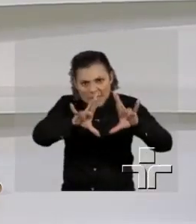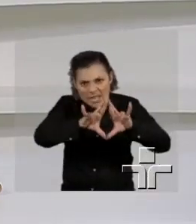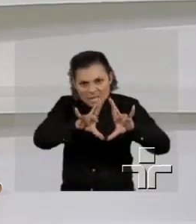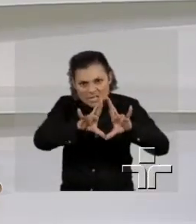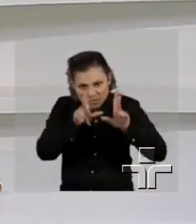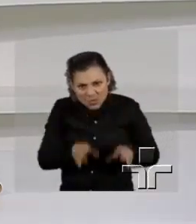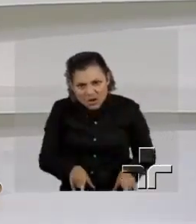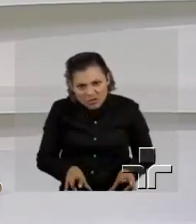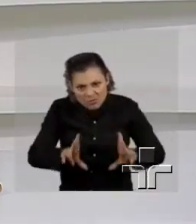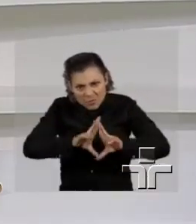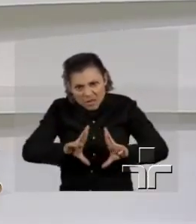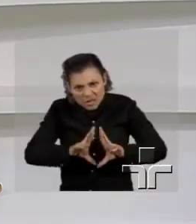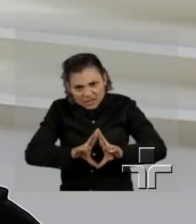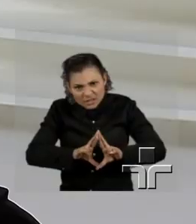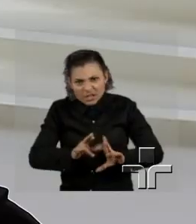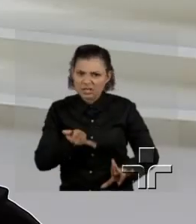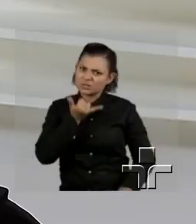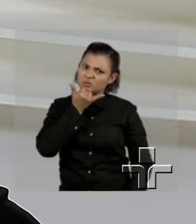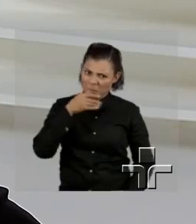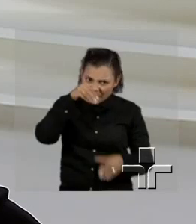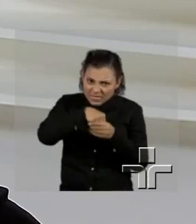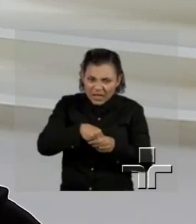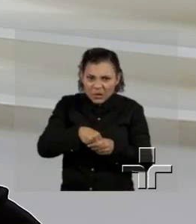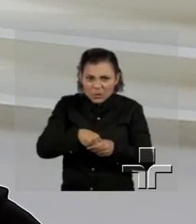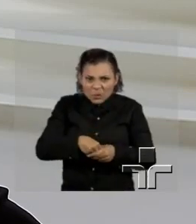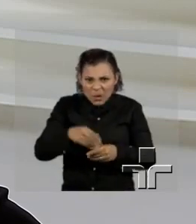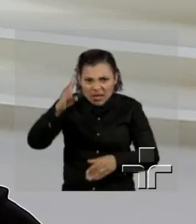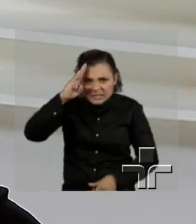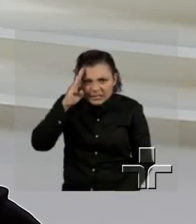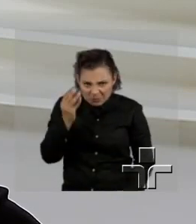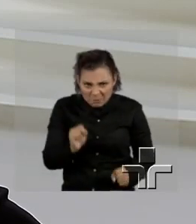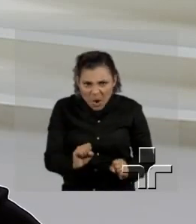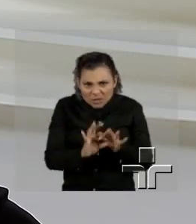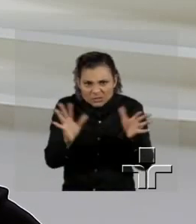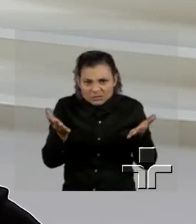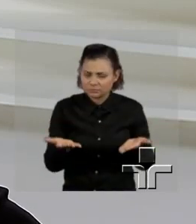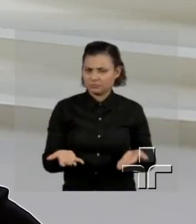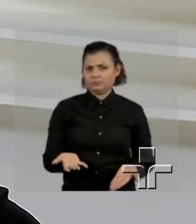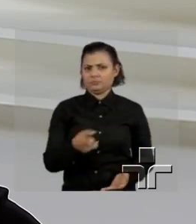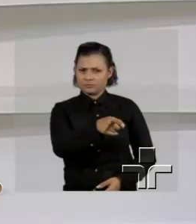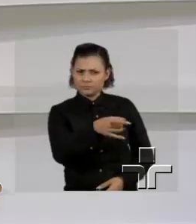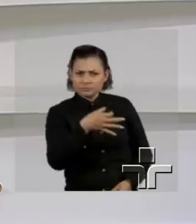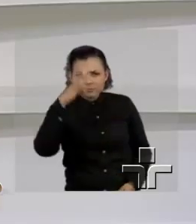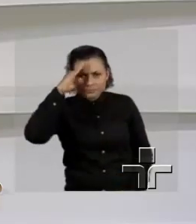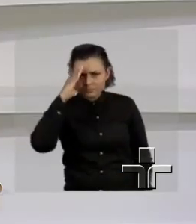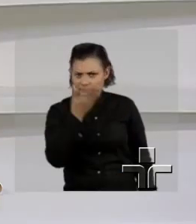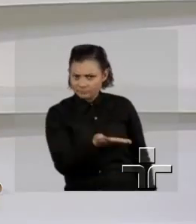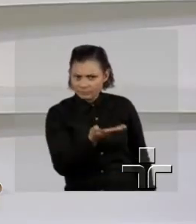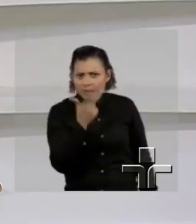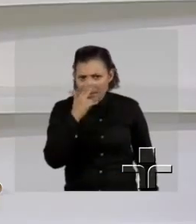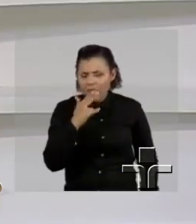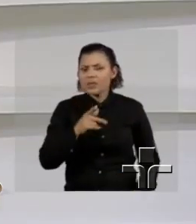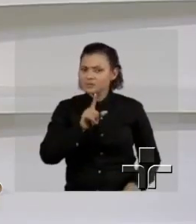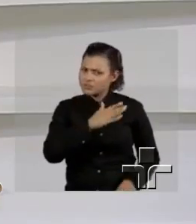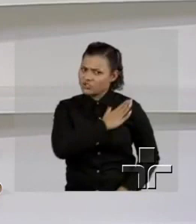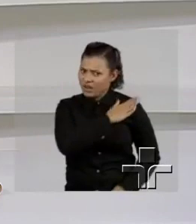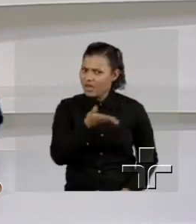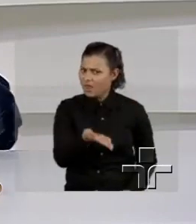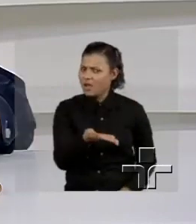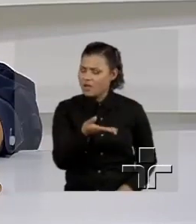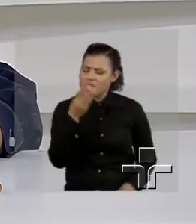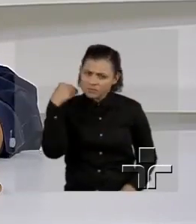até um passinho, meio centímetro atrás, né? Para ir avaliando, né? Porque uma reação